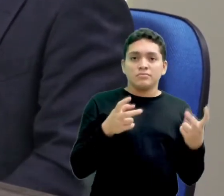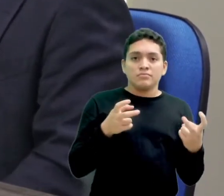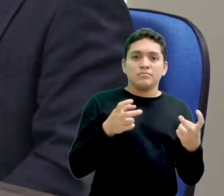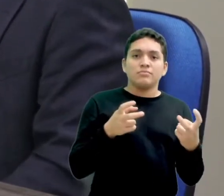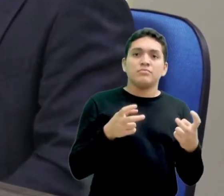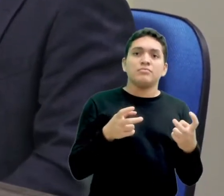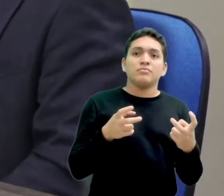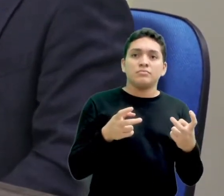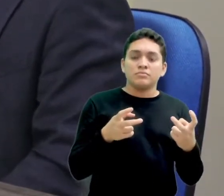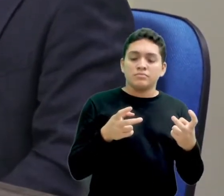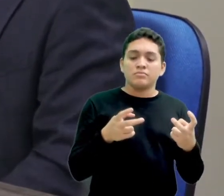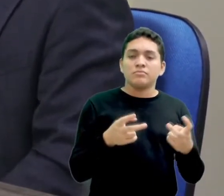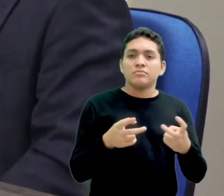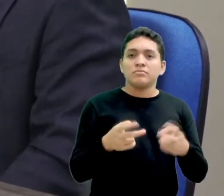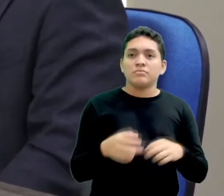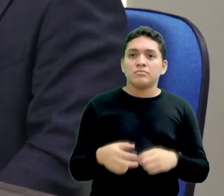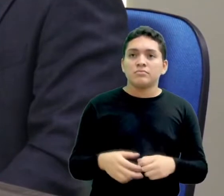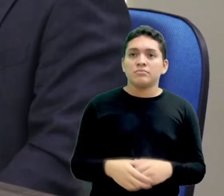seguinte questão: